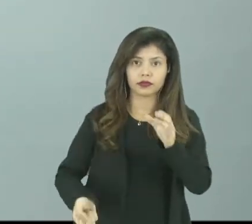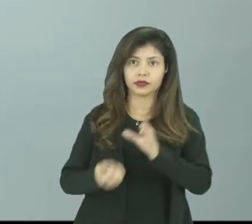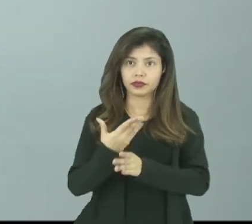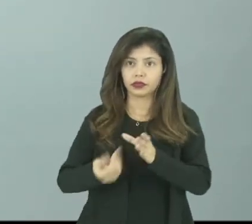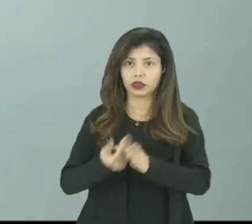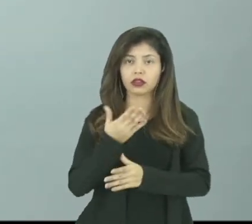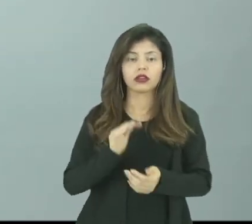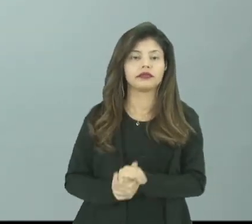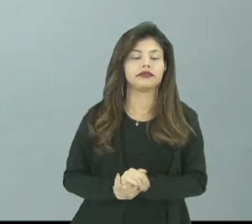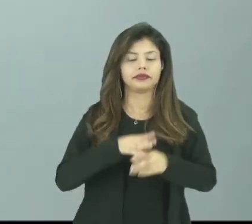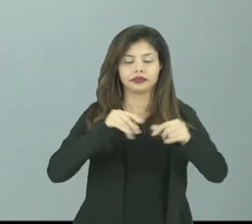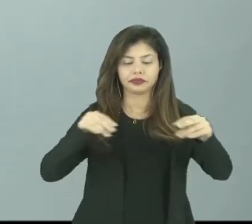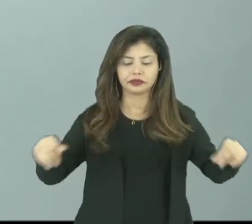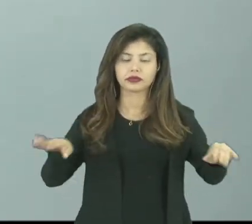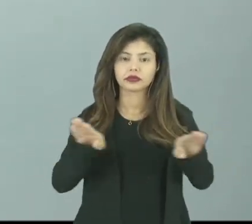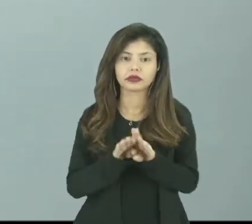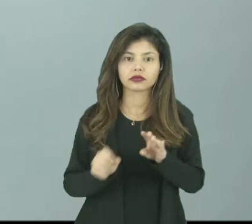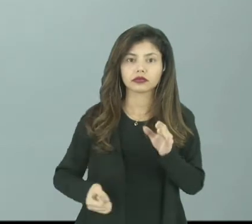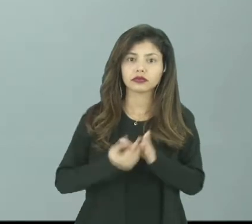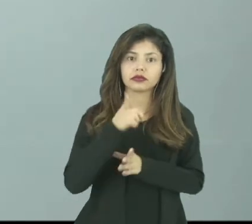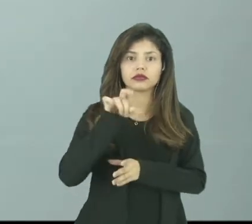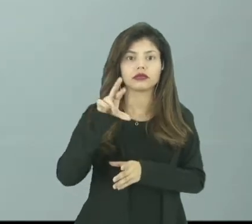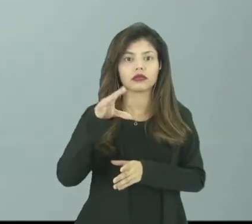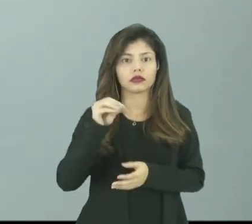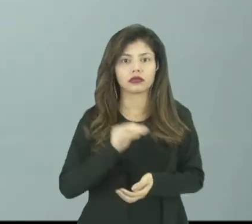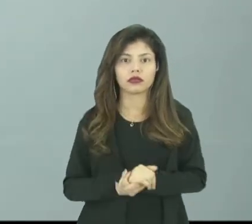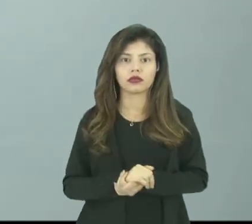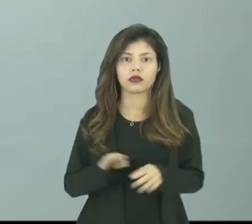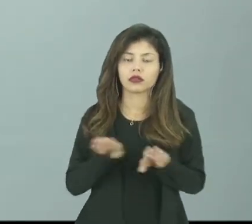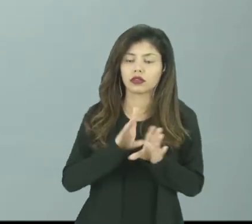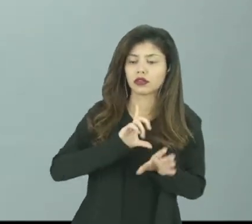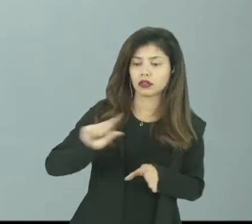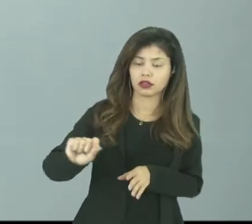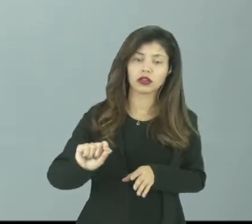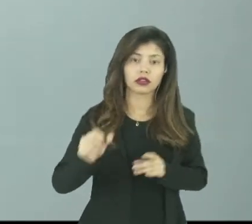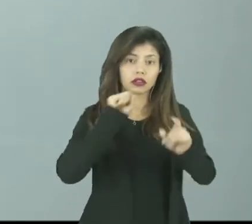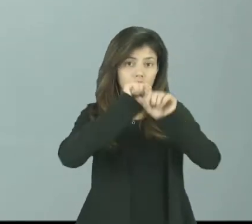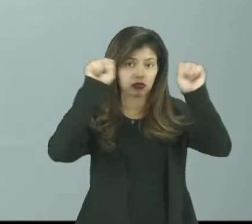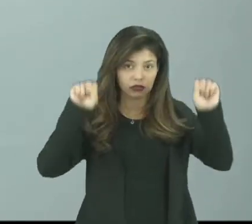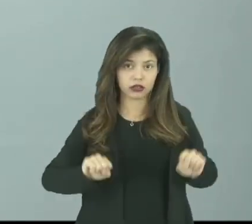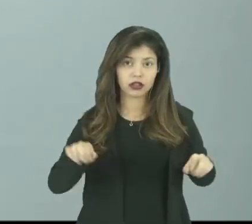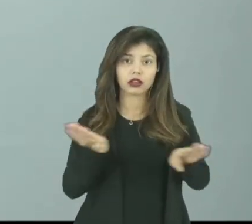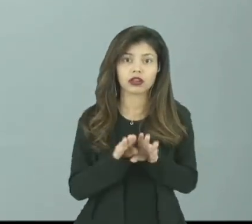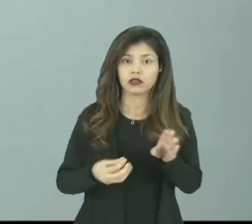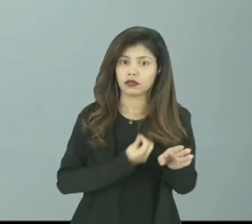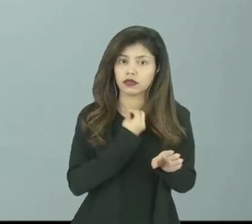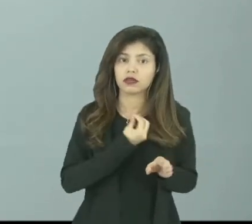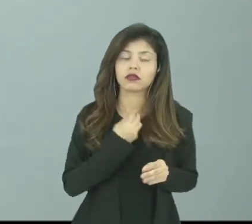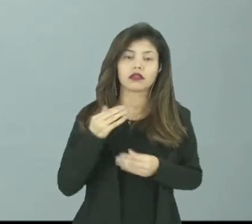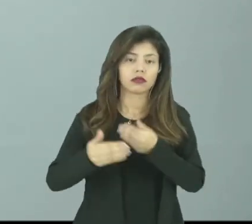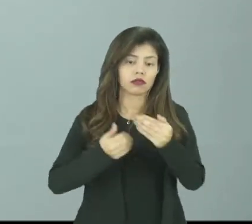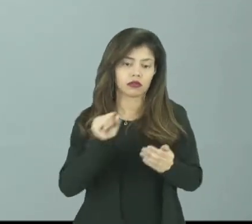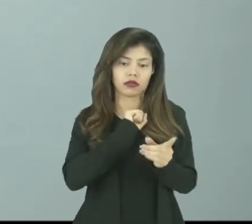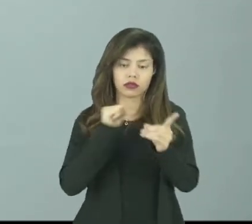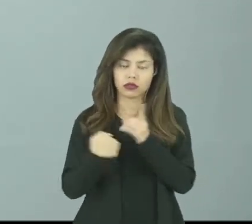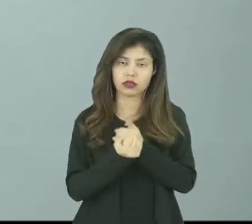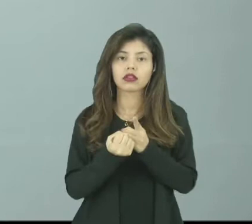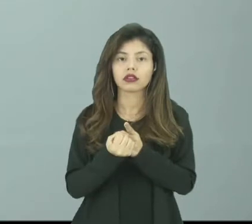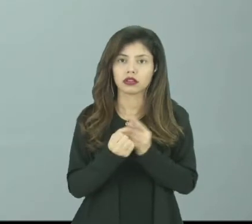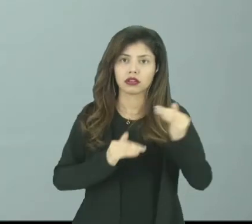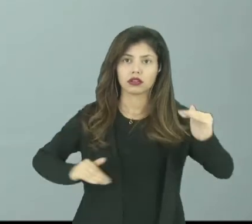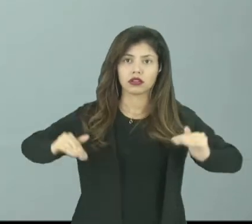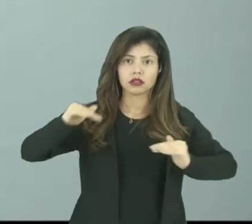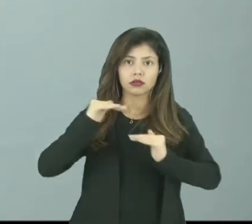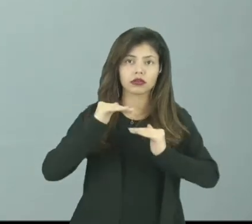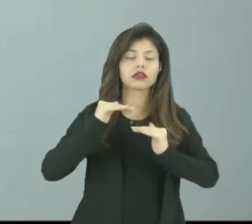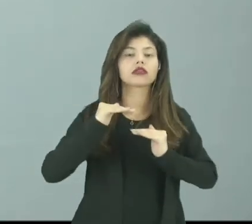ele é o dono da terra, ele tem um lucro, e por que ele sai desse sistema e ele vai viver, por exemplo, em uma sociedade e está